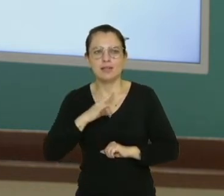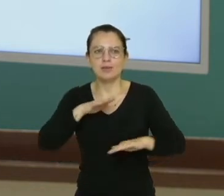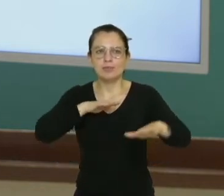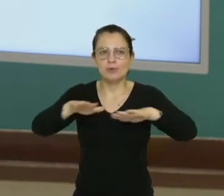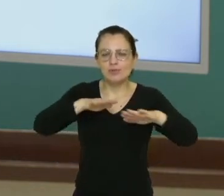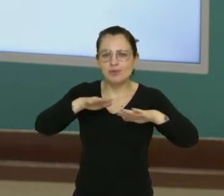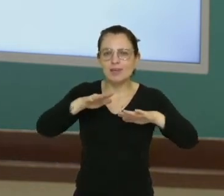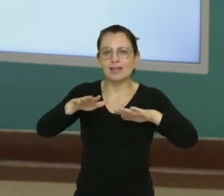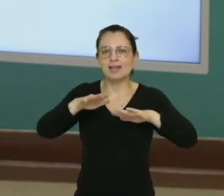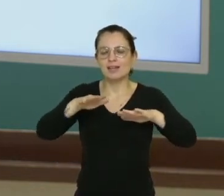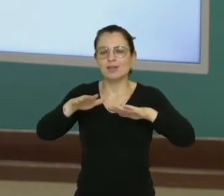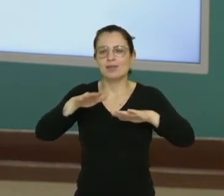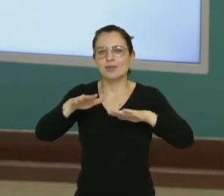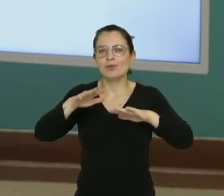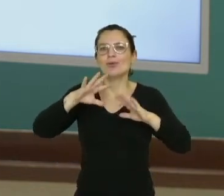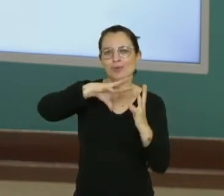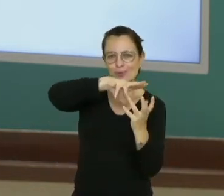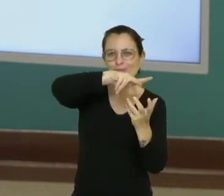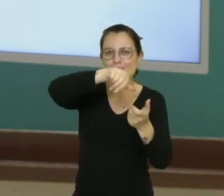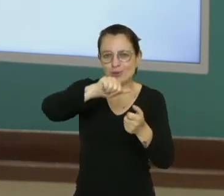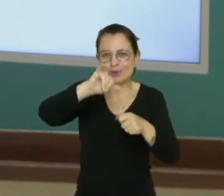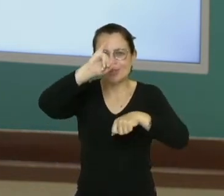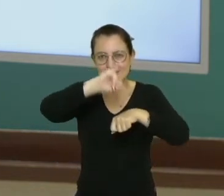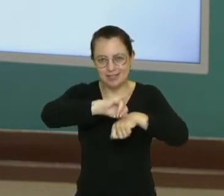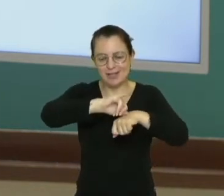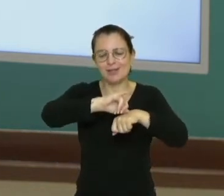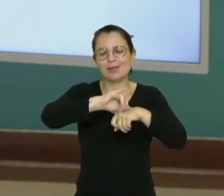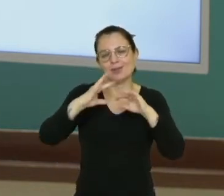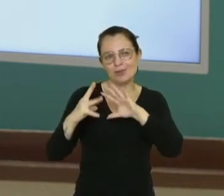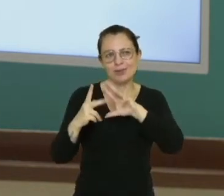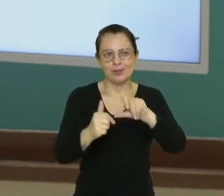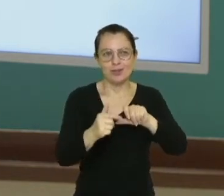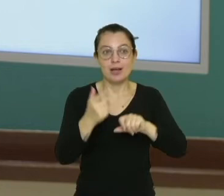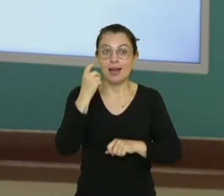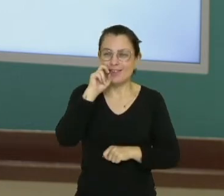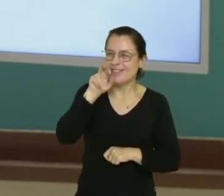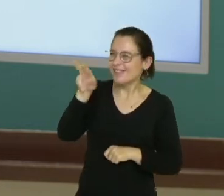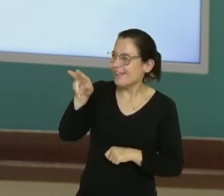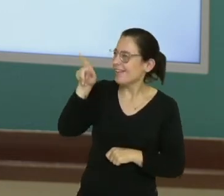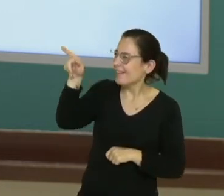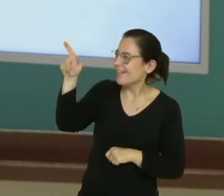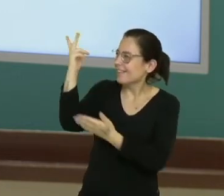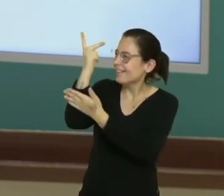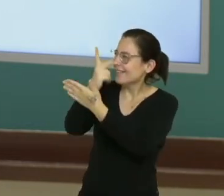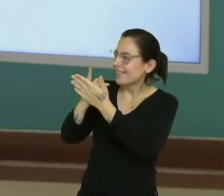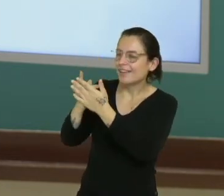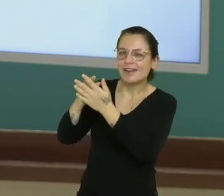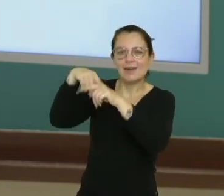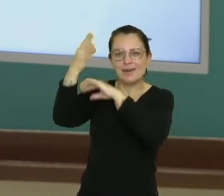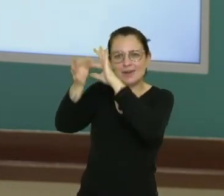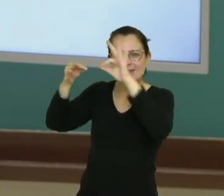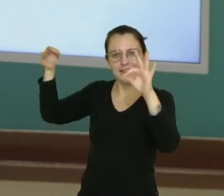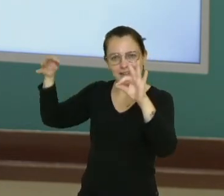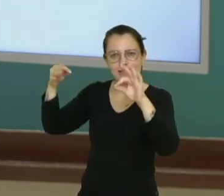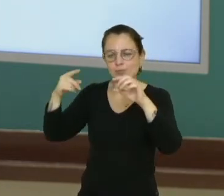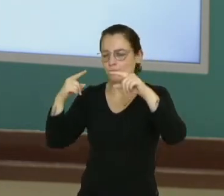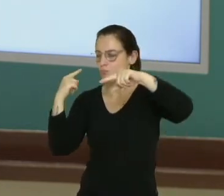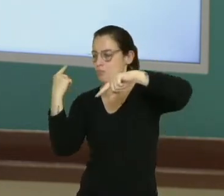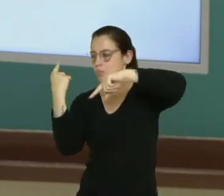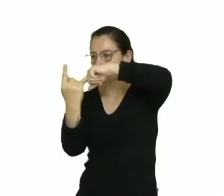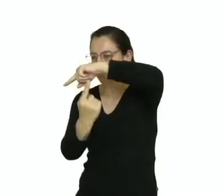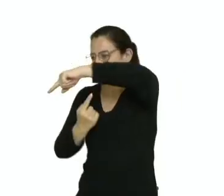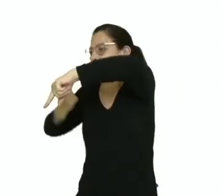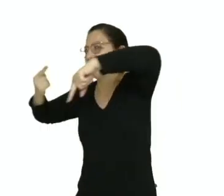ponto de vista terrestre, ele faz esse laço que vocês estão vendo ali, certo? Um outro exemplo disto é